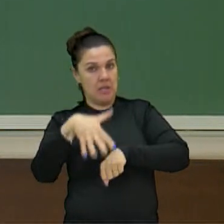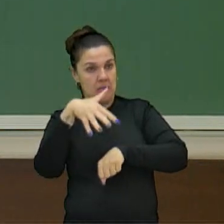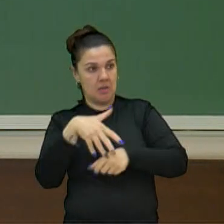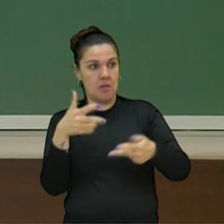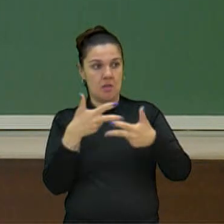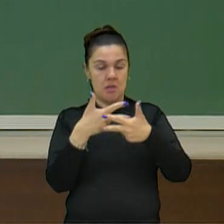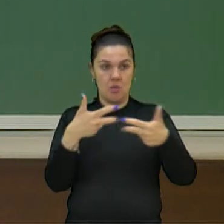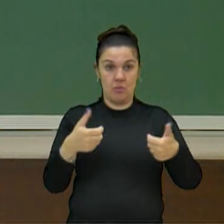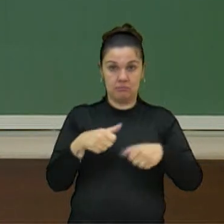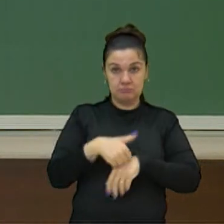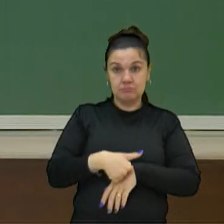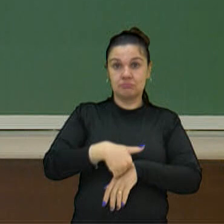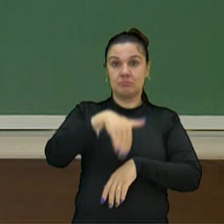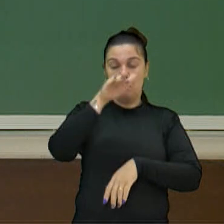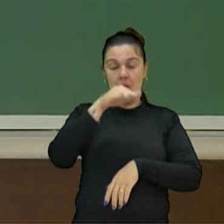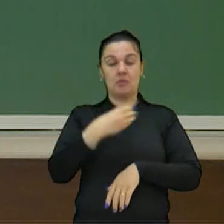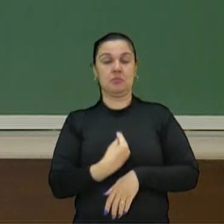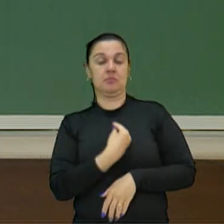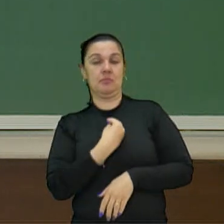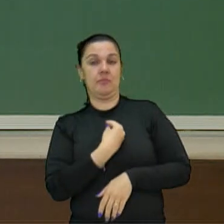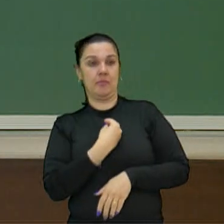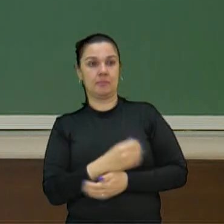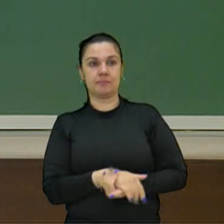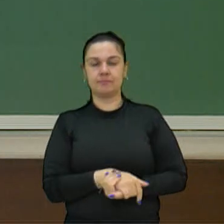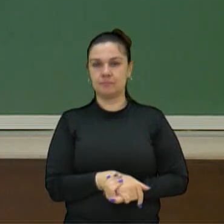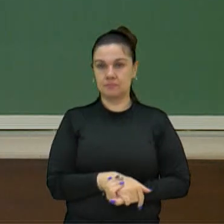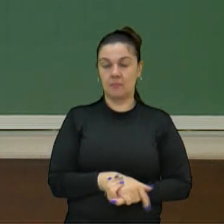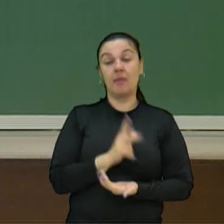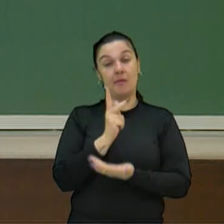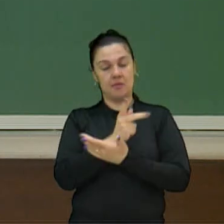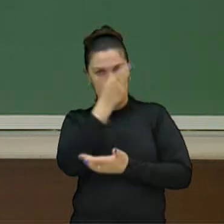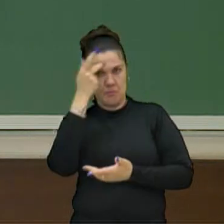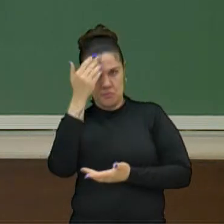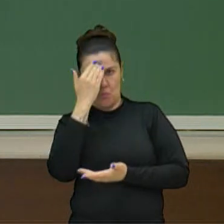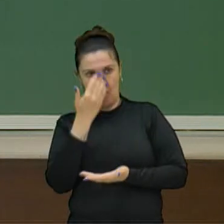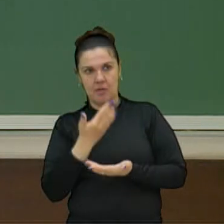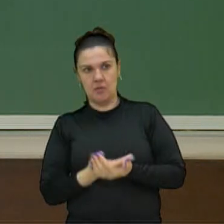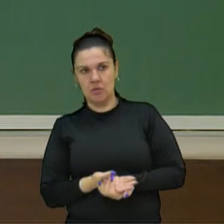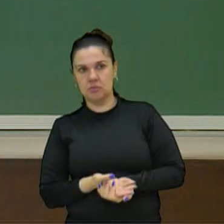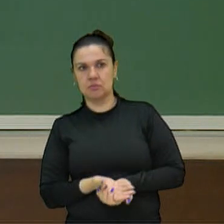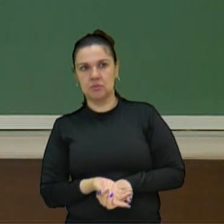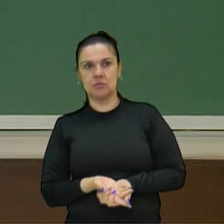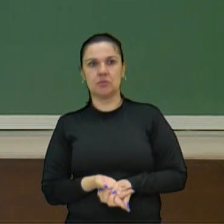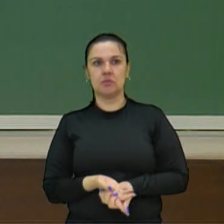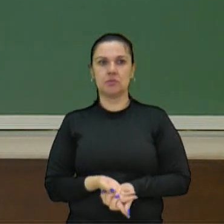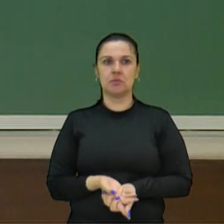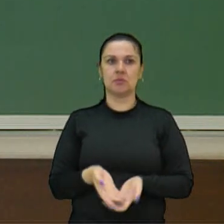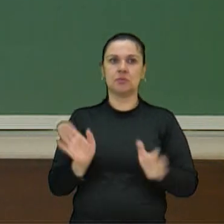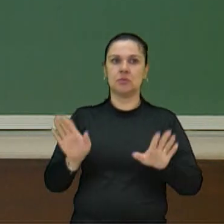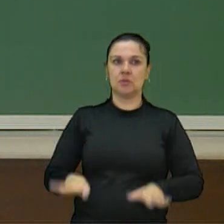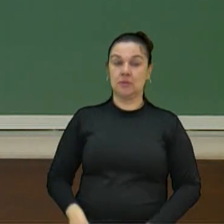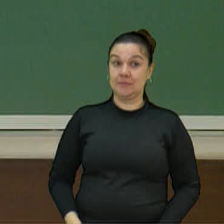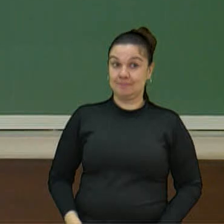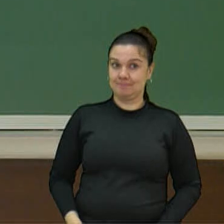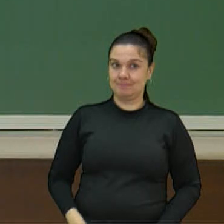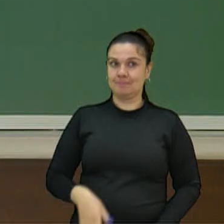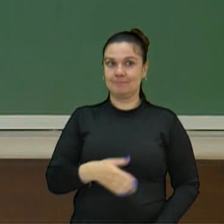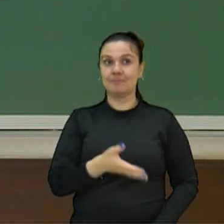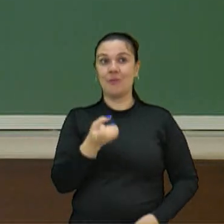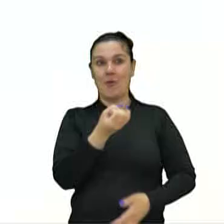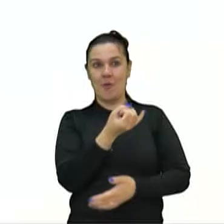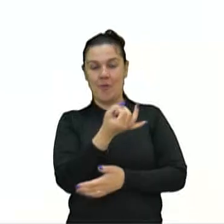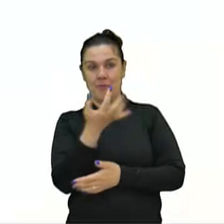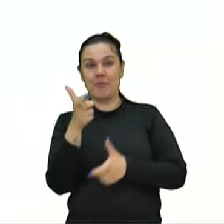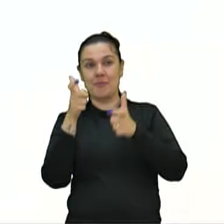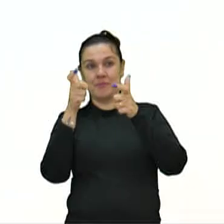coisas extremas para conseguir sobreviver a tudo isso, tá? Mas mesmo assim tem gente que acredita e eu já passei a resposta para vocês aqui ainda, olha só. Em certos